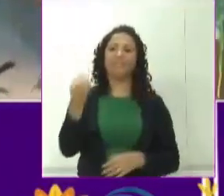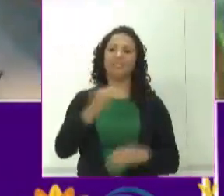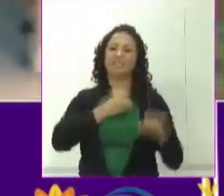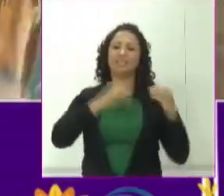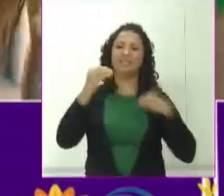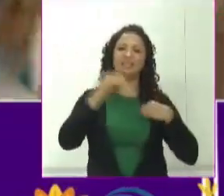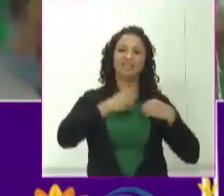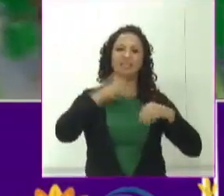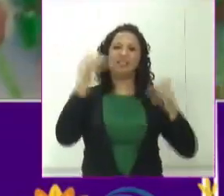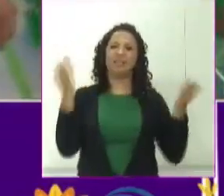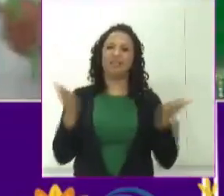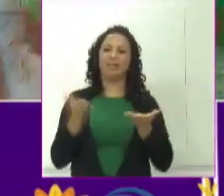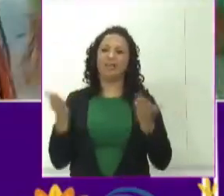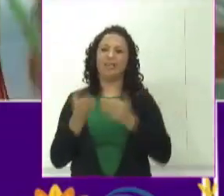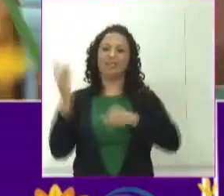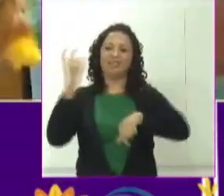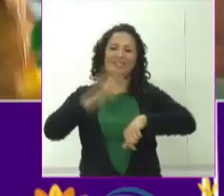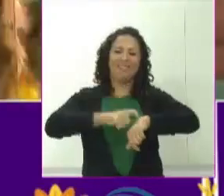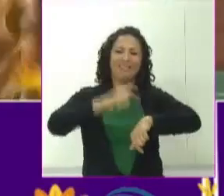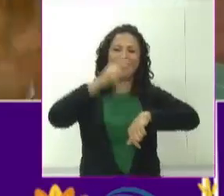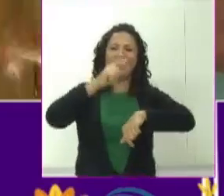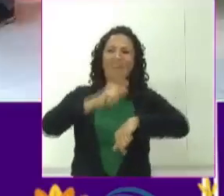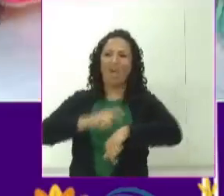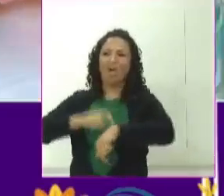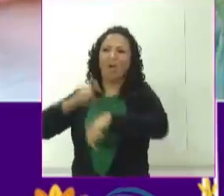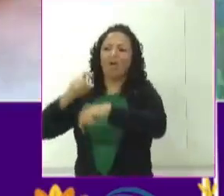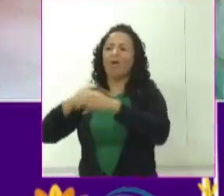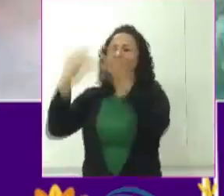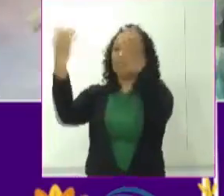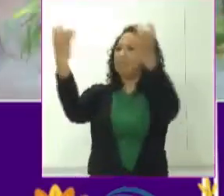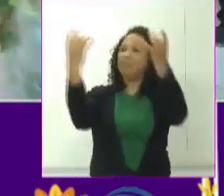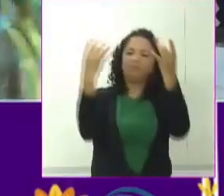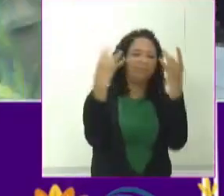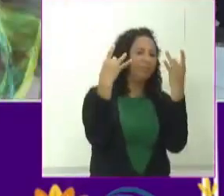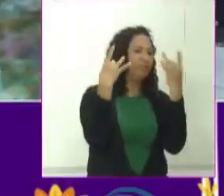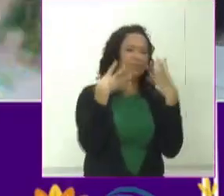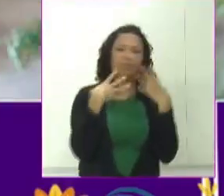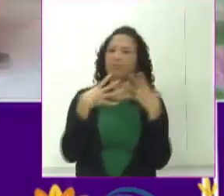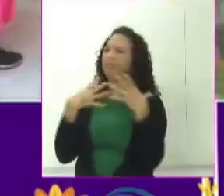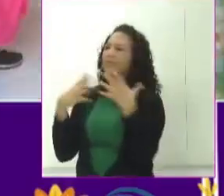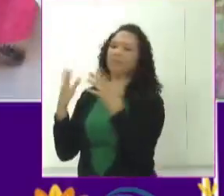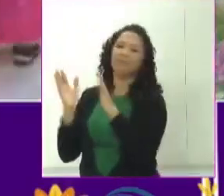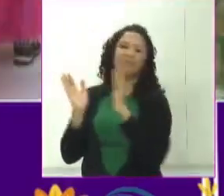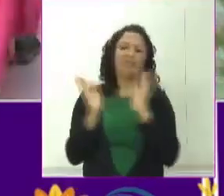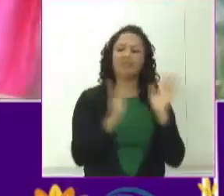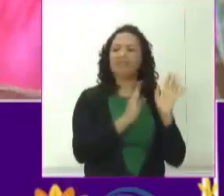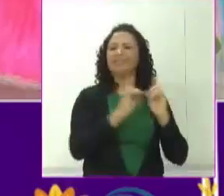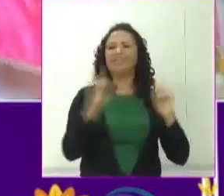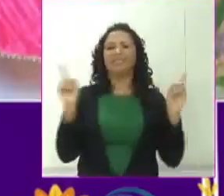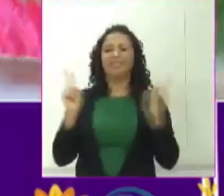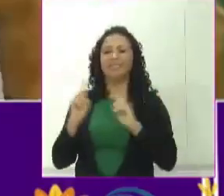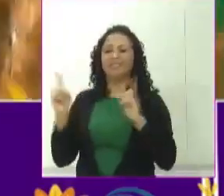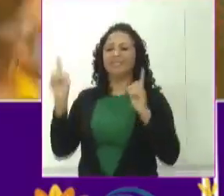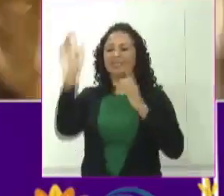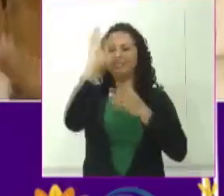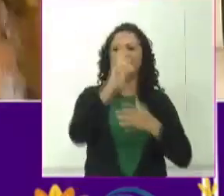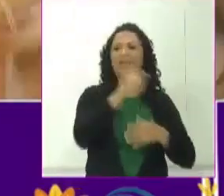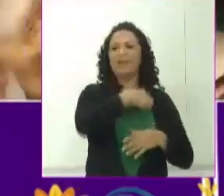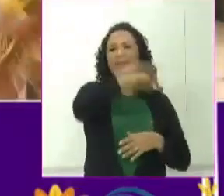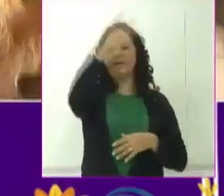na hora. Não me deixe sozinho, divina